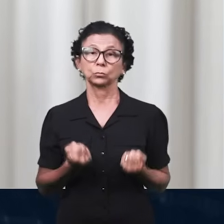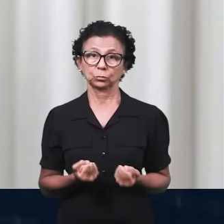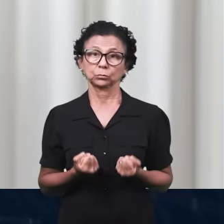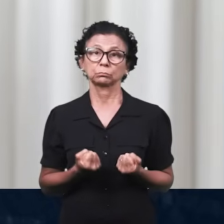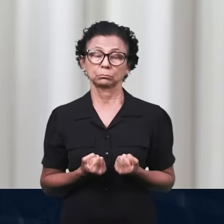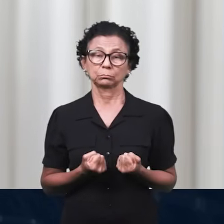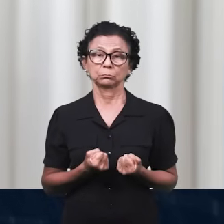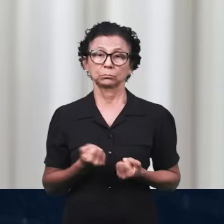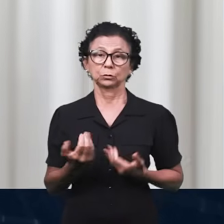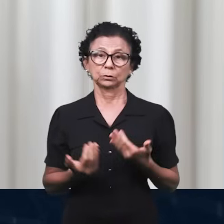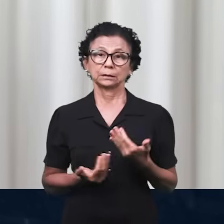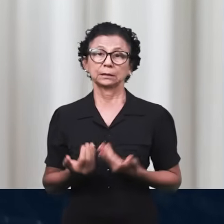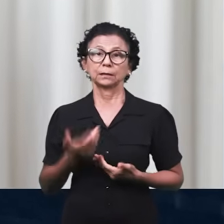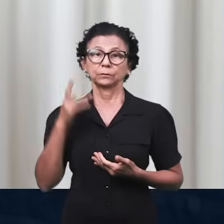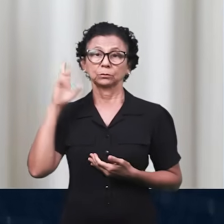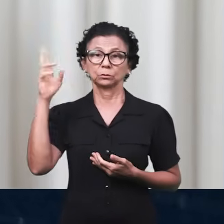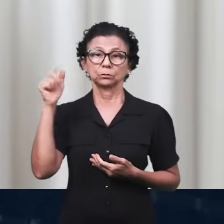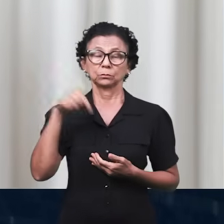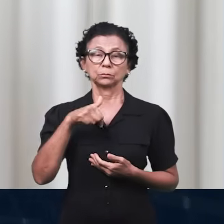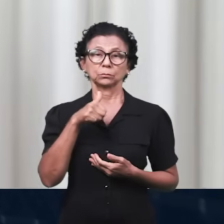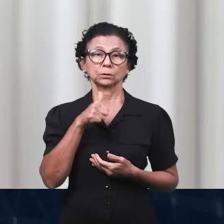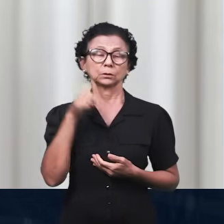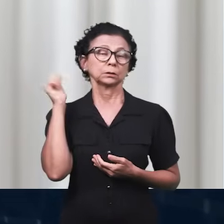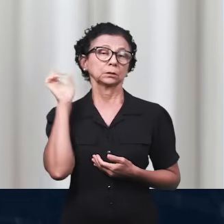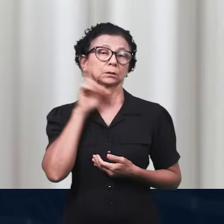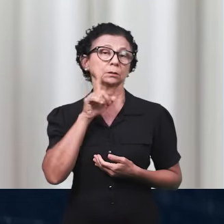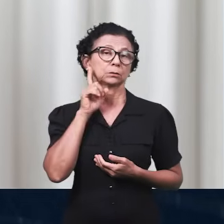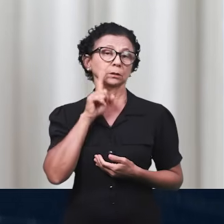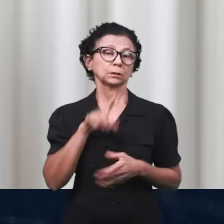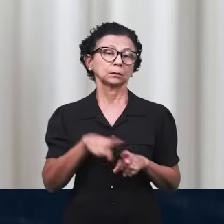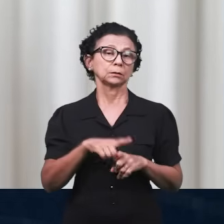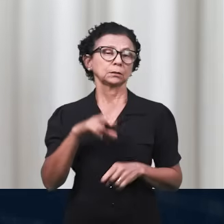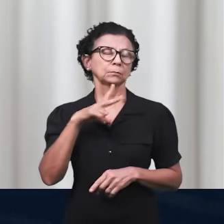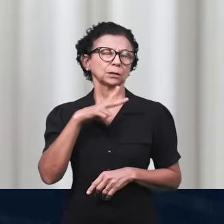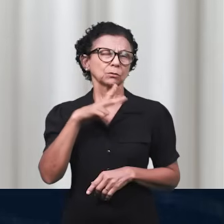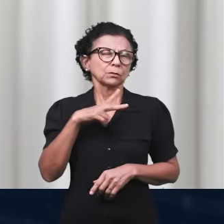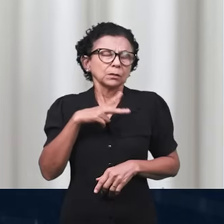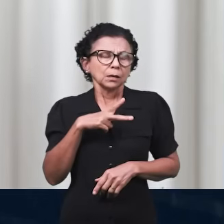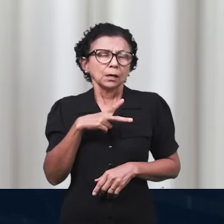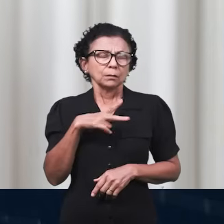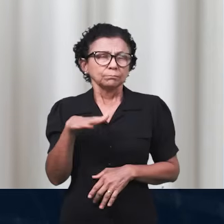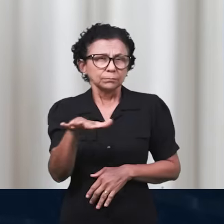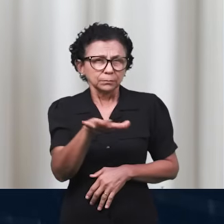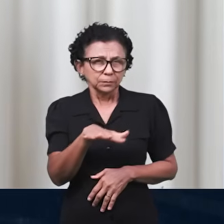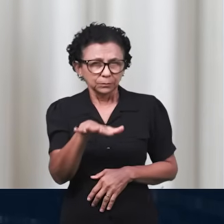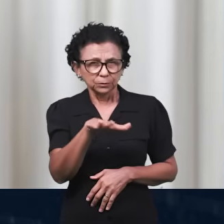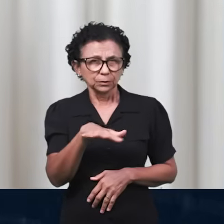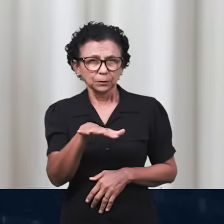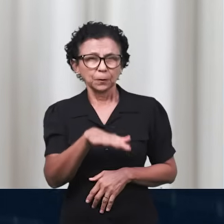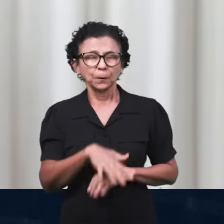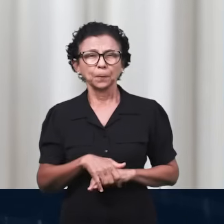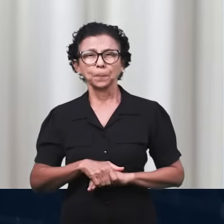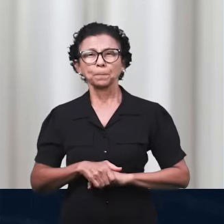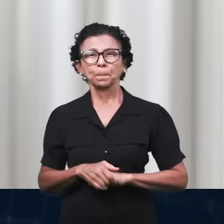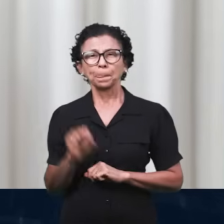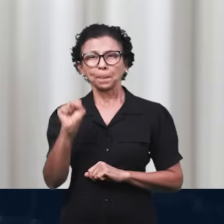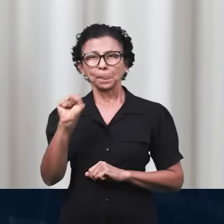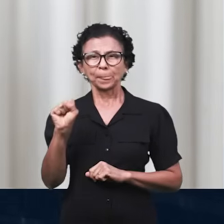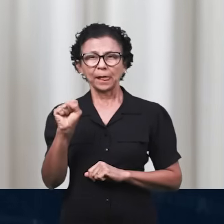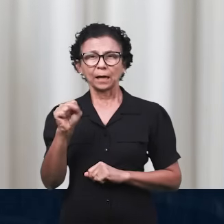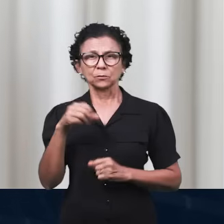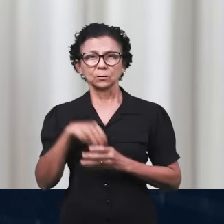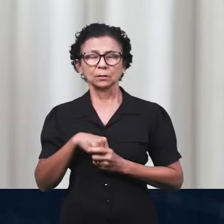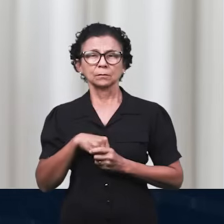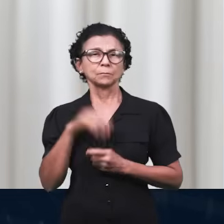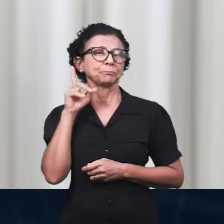irmãos aqui dos Estados Unidos, em particular dos irmãos desta região sudeste